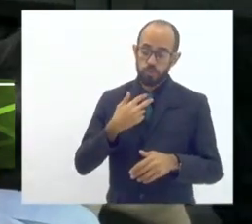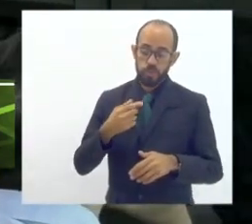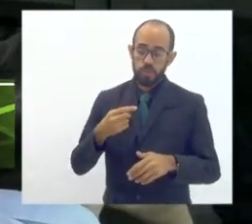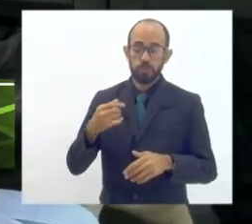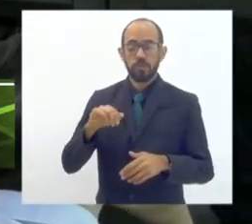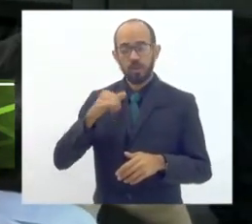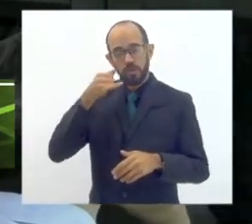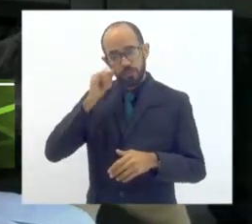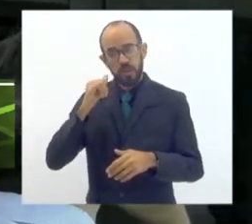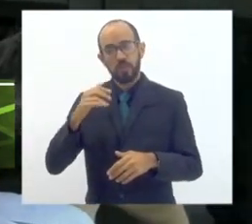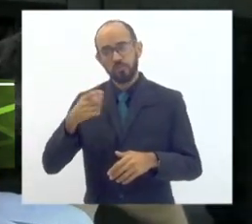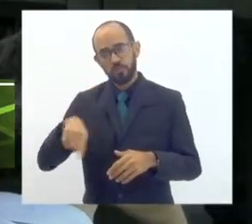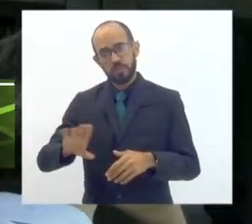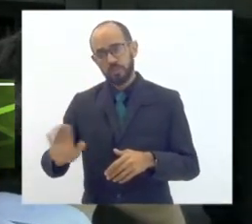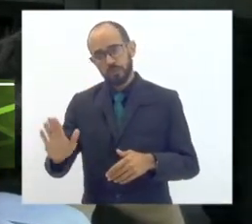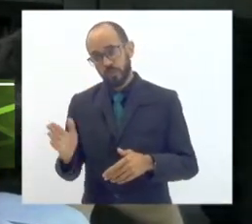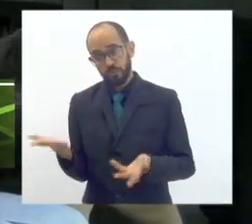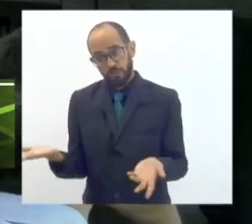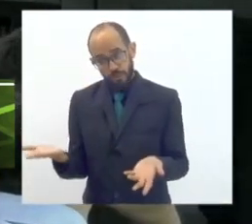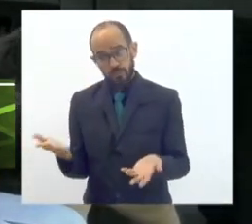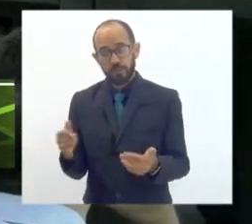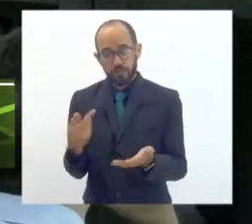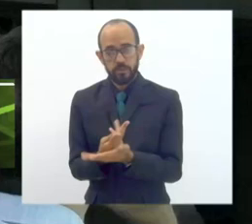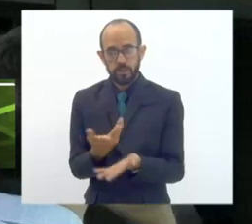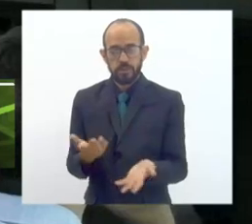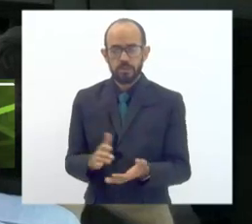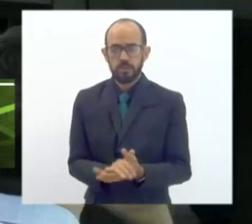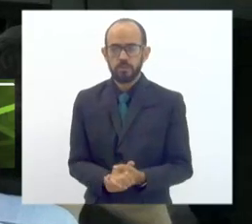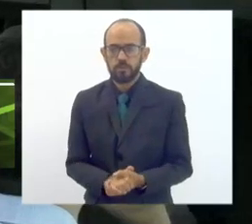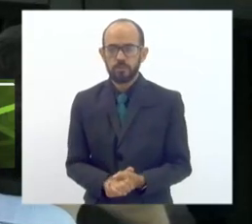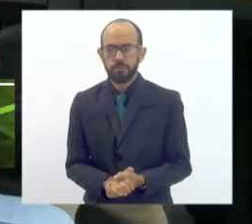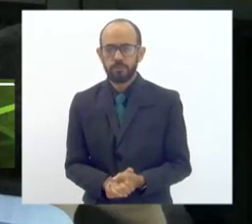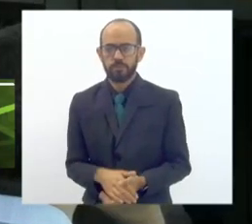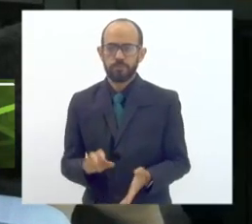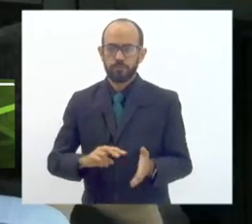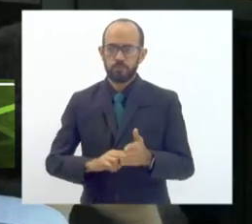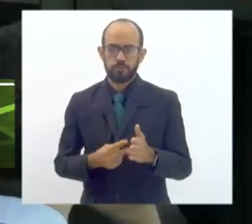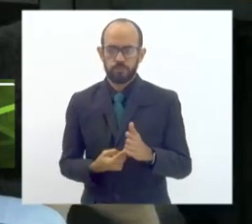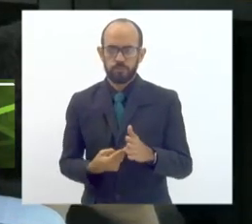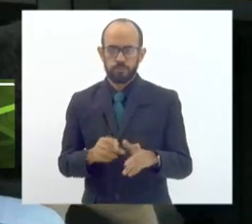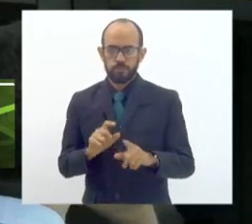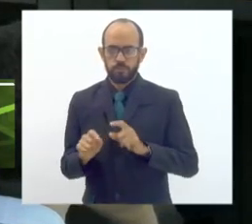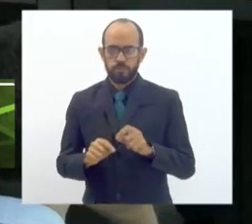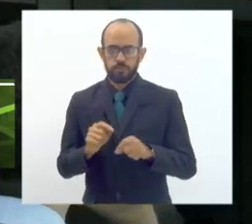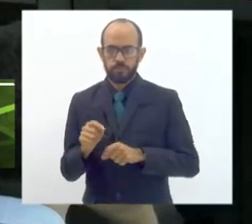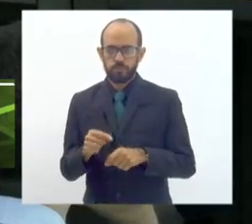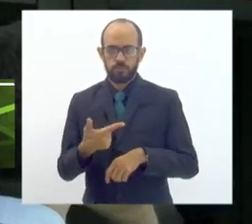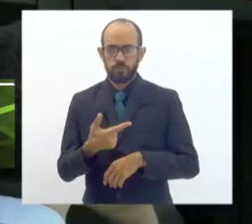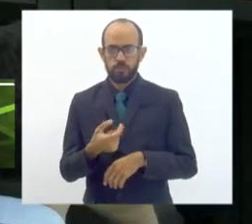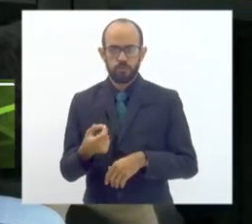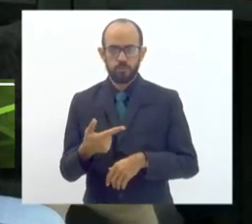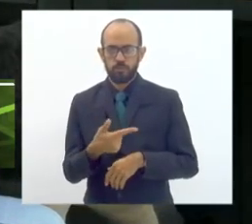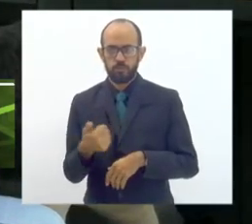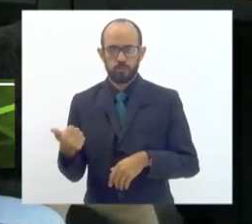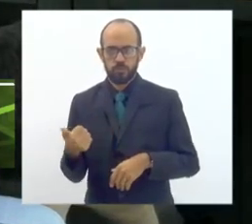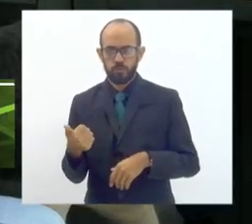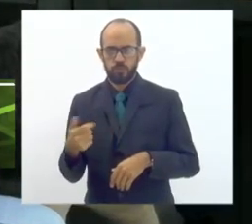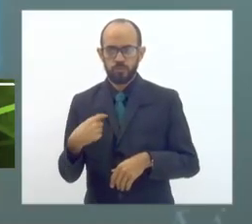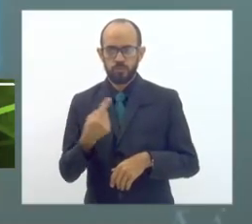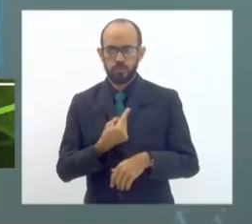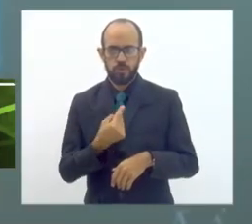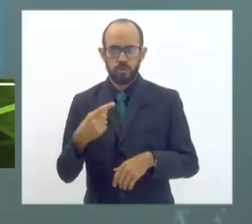ir. Isso significa, em termos de 2021, que nós